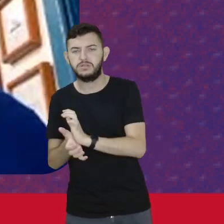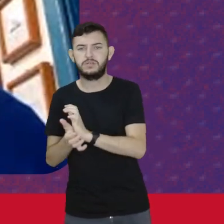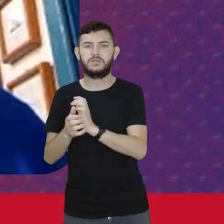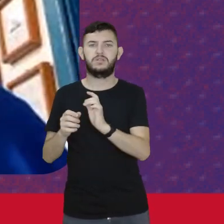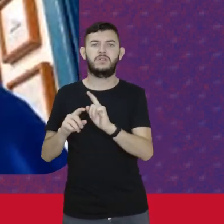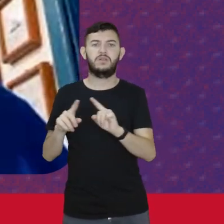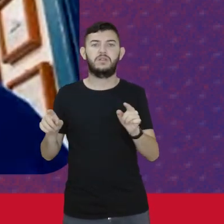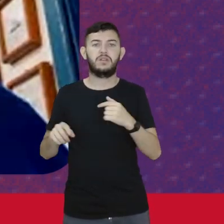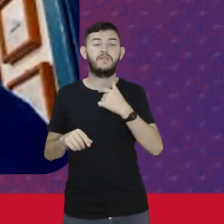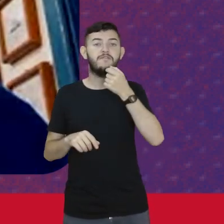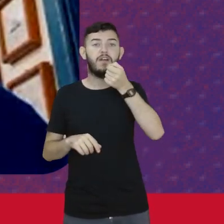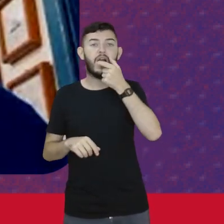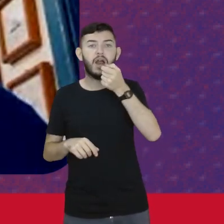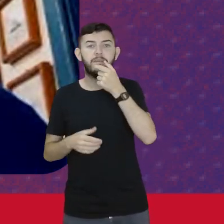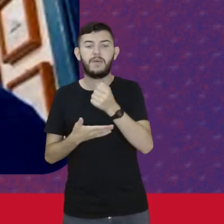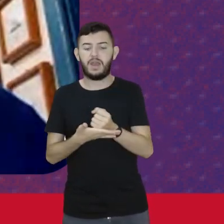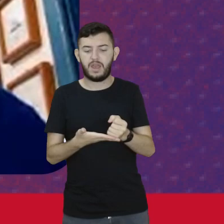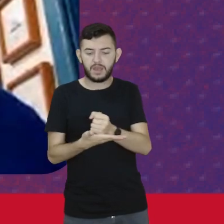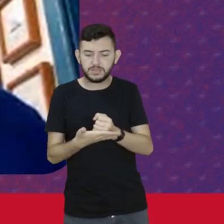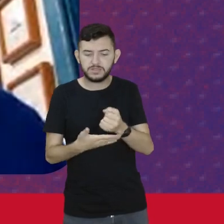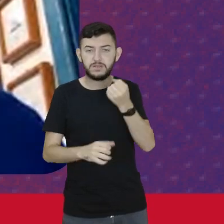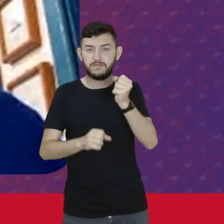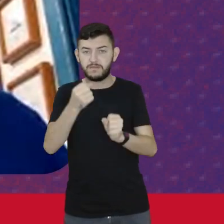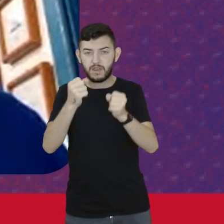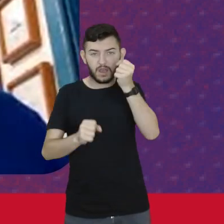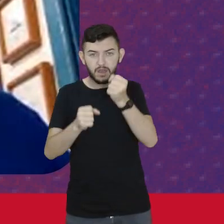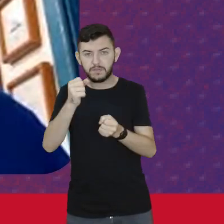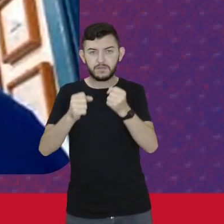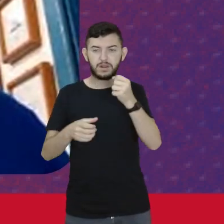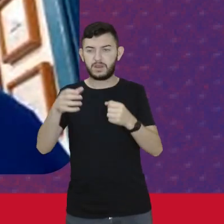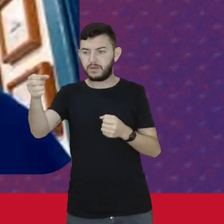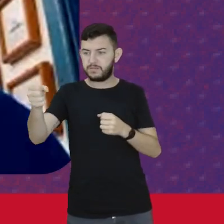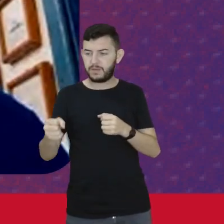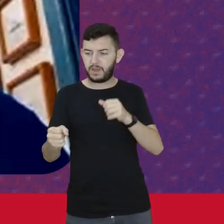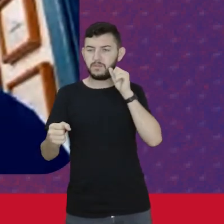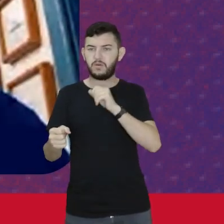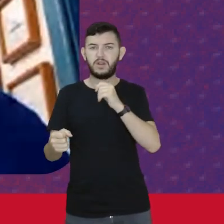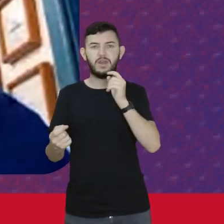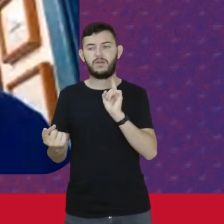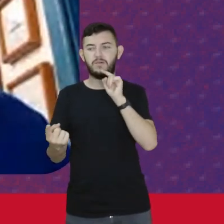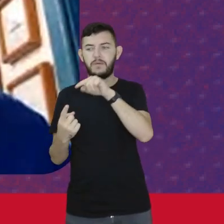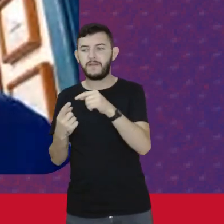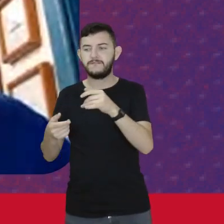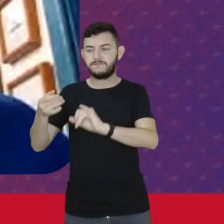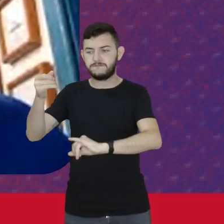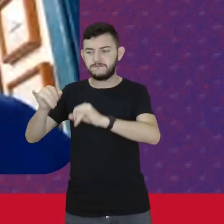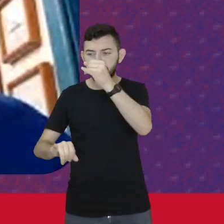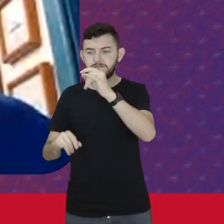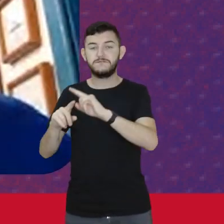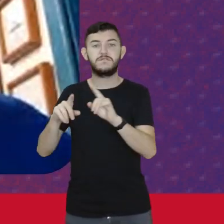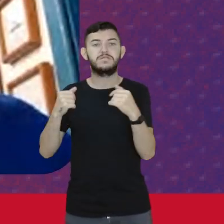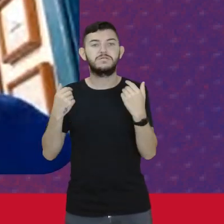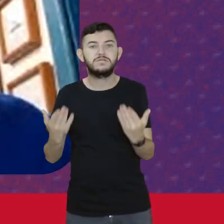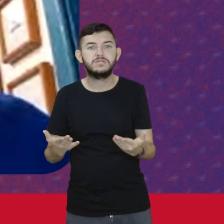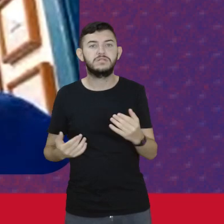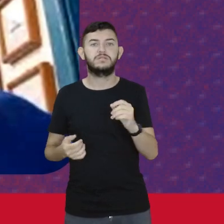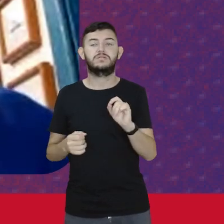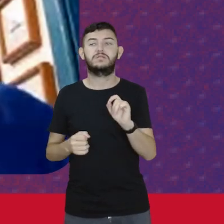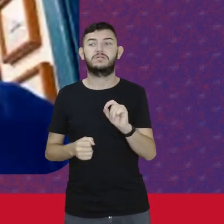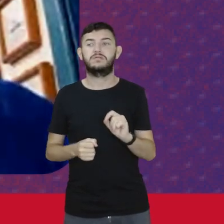farmacêutica, e principalmente mulheres da periferia e mulheres negras, né? Houve até uma política